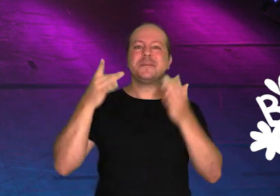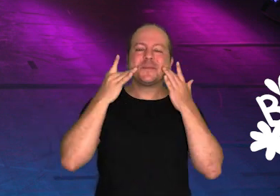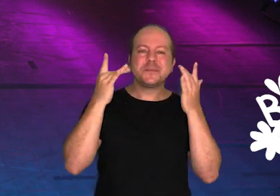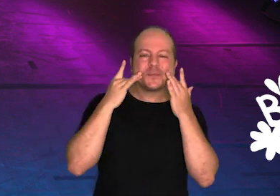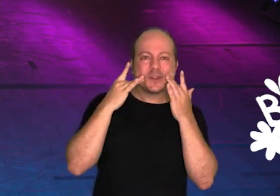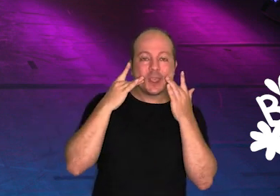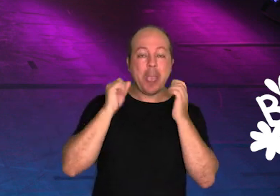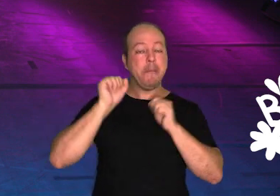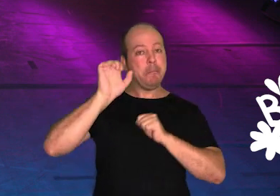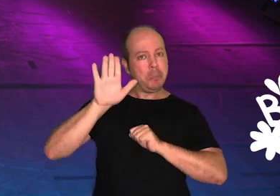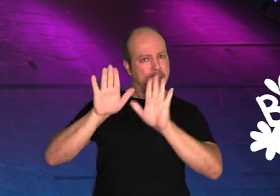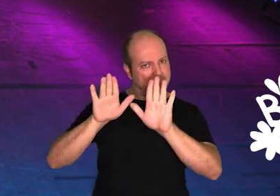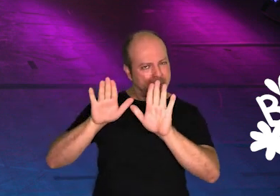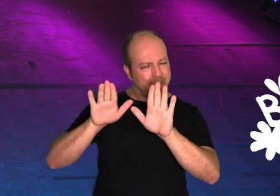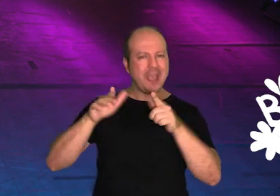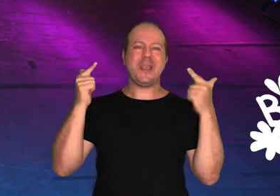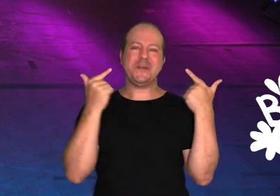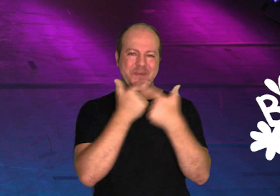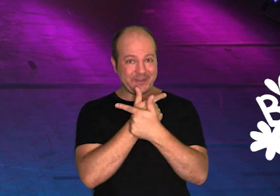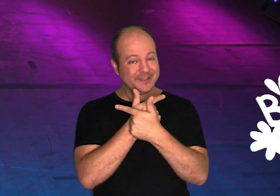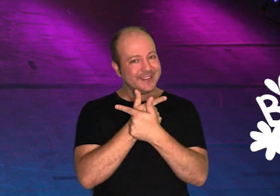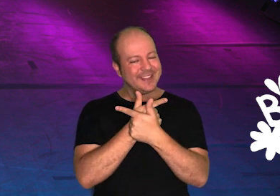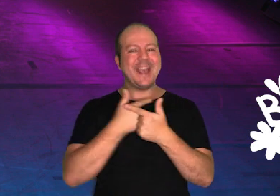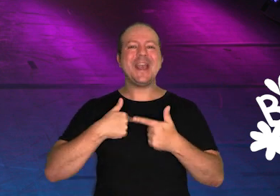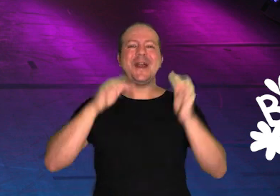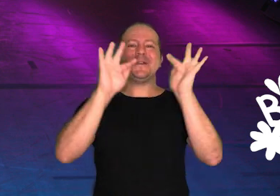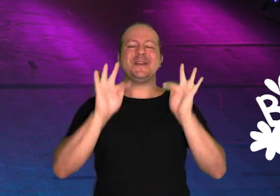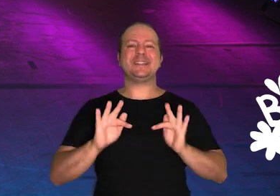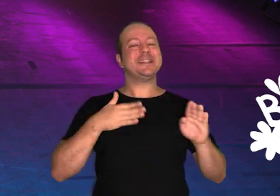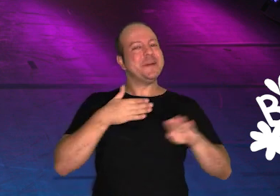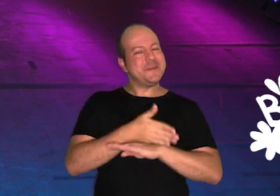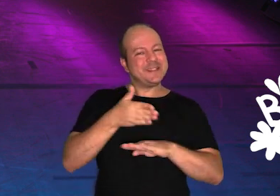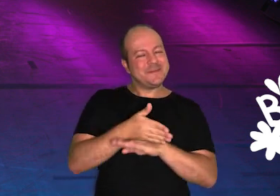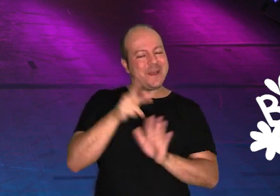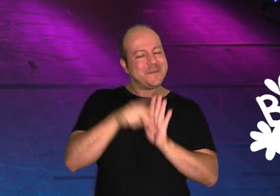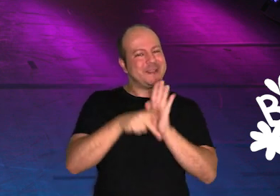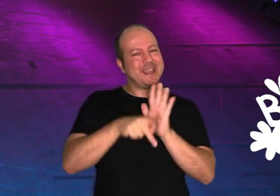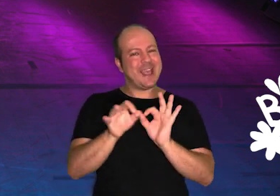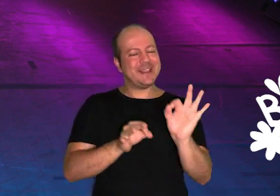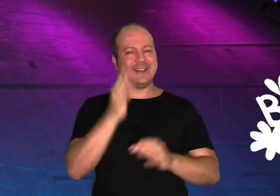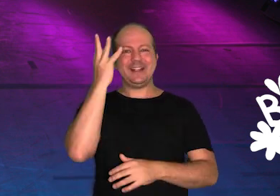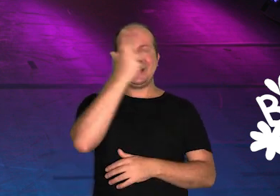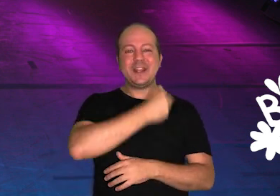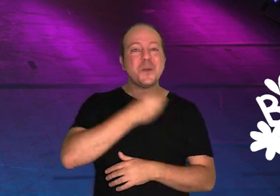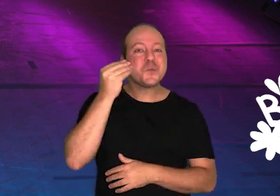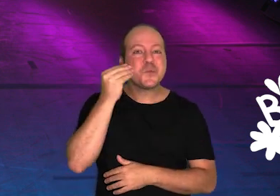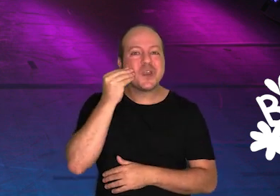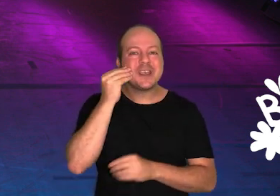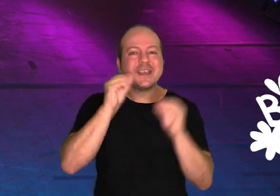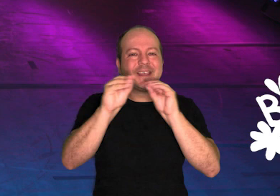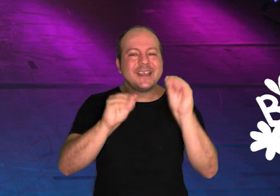teatro, com mímica e com humor. Fico feliz de participar desse lindo projeto. Mandando um beijo para todos